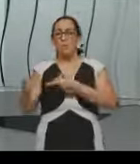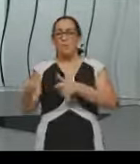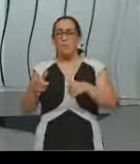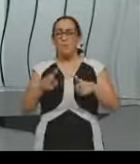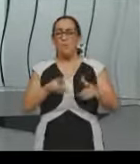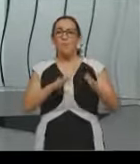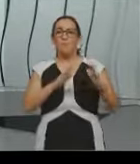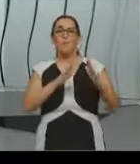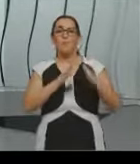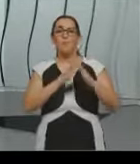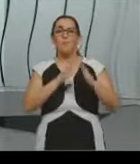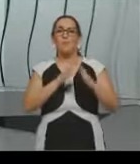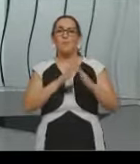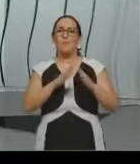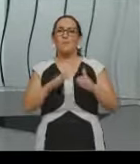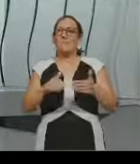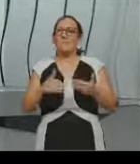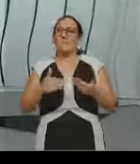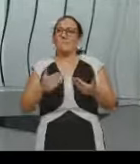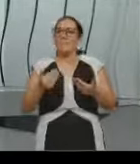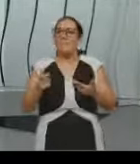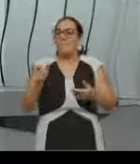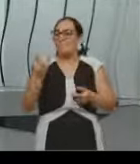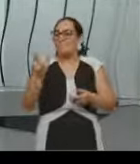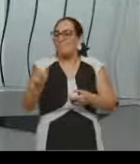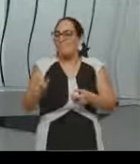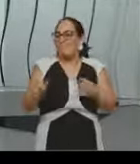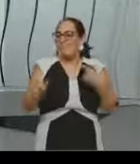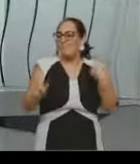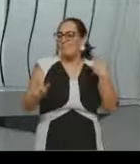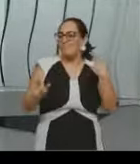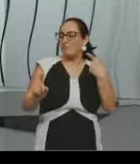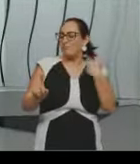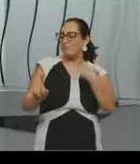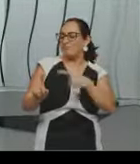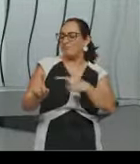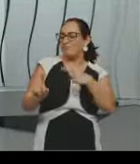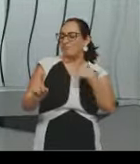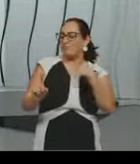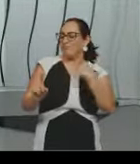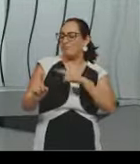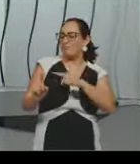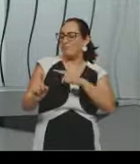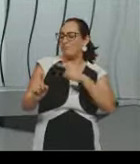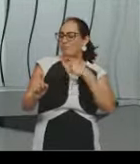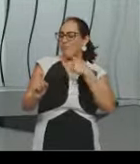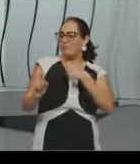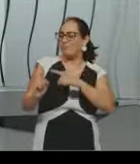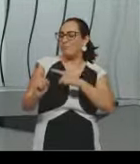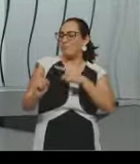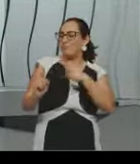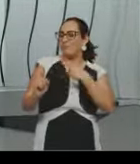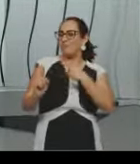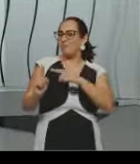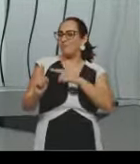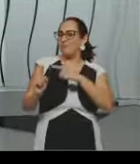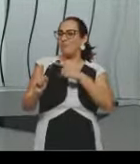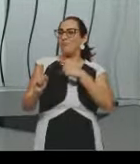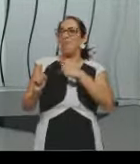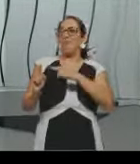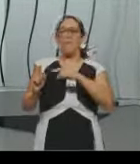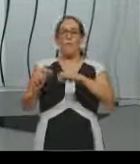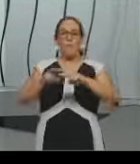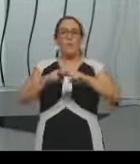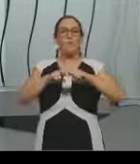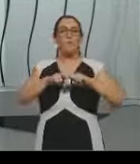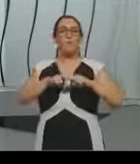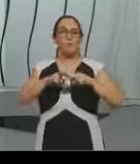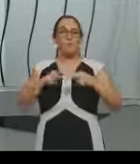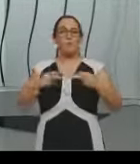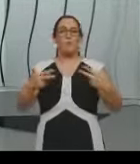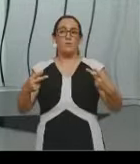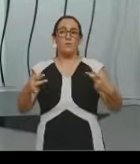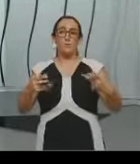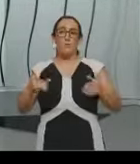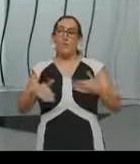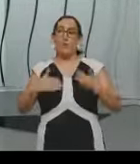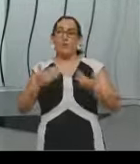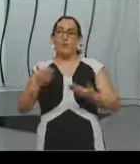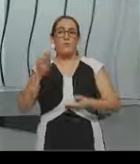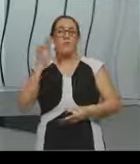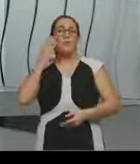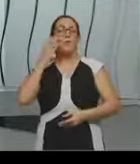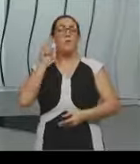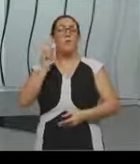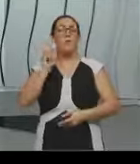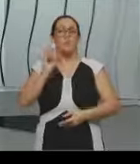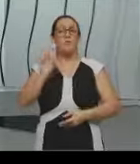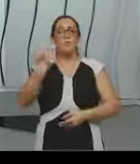é justamente atacada, segregada, né, por causa dessa situação. Então, você entende que o próprio Estado ele